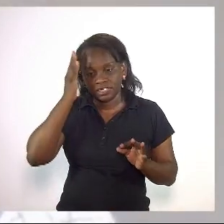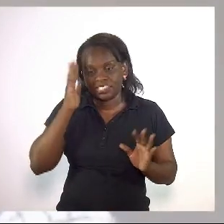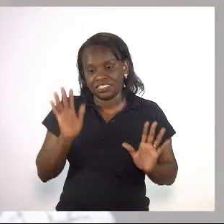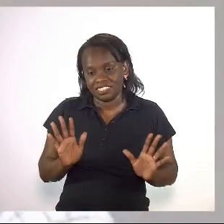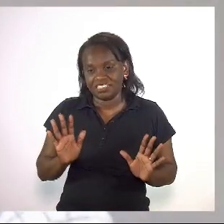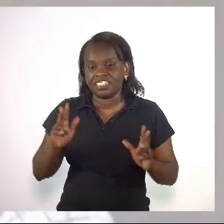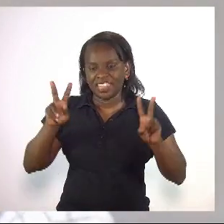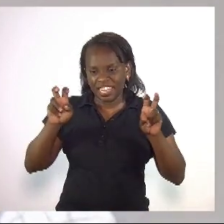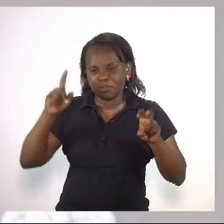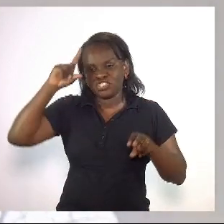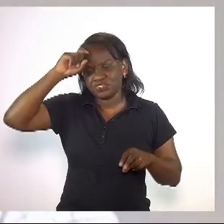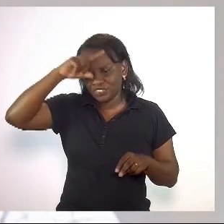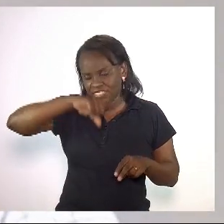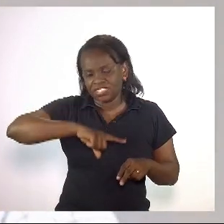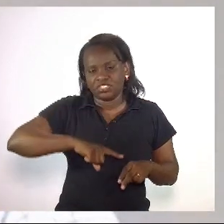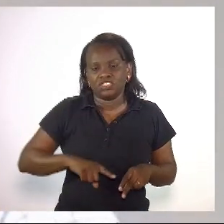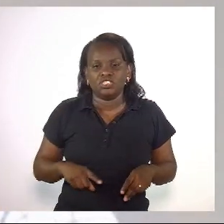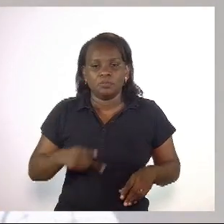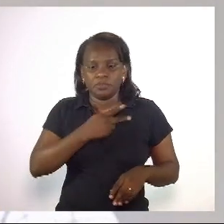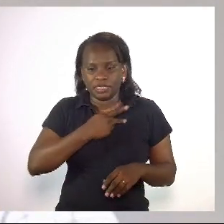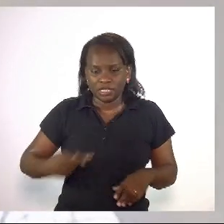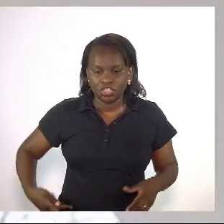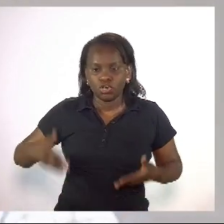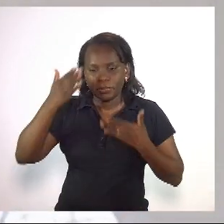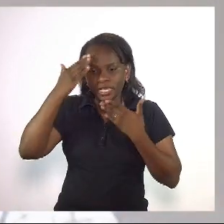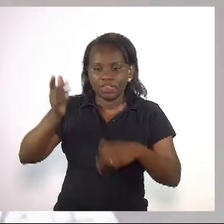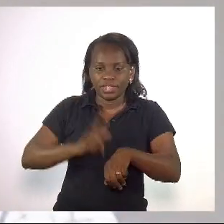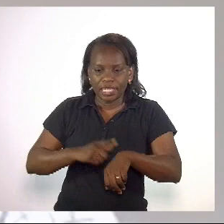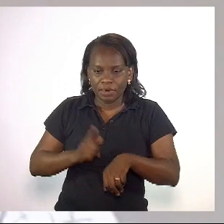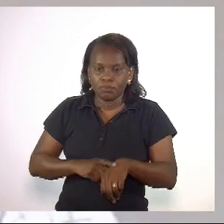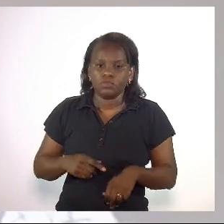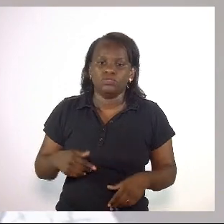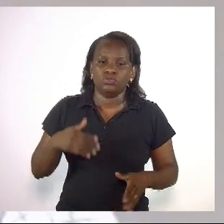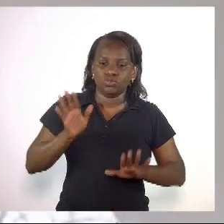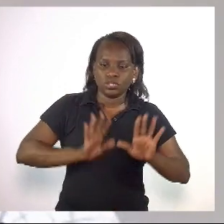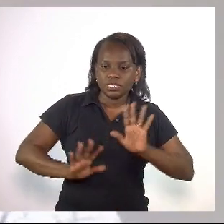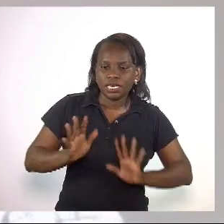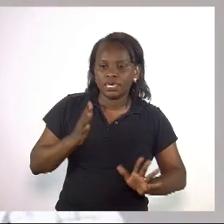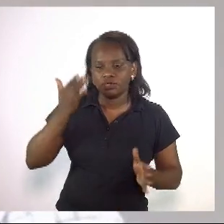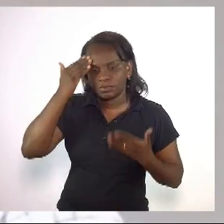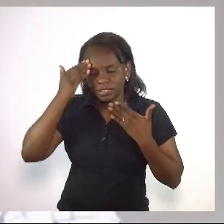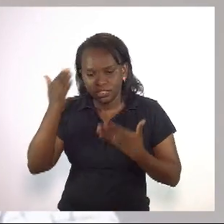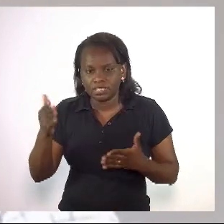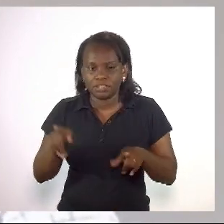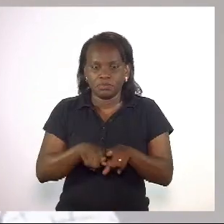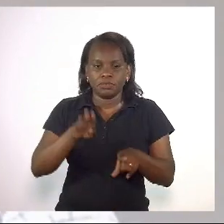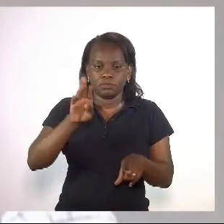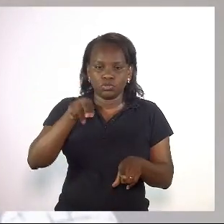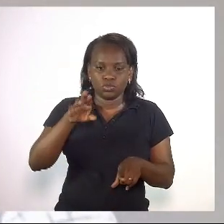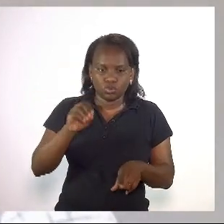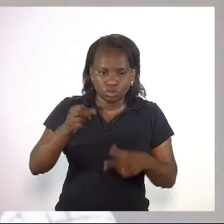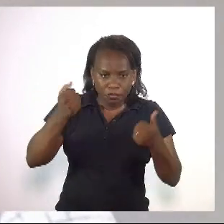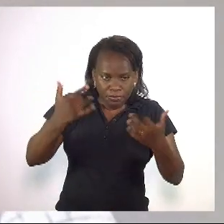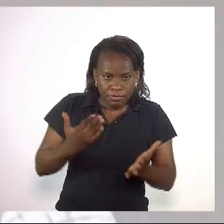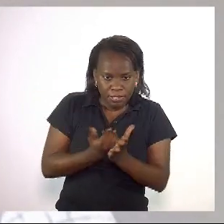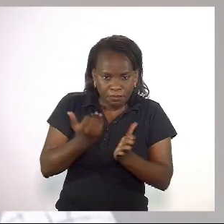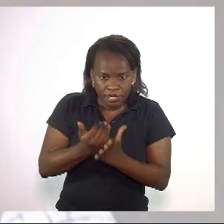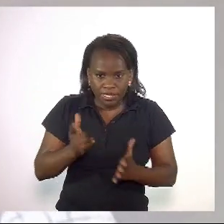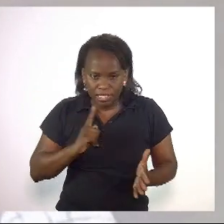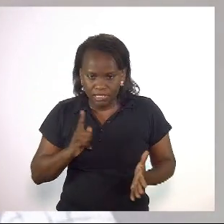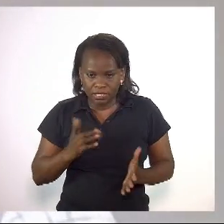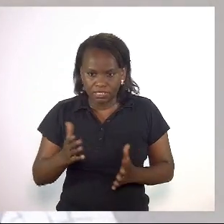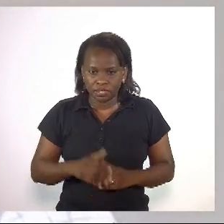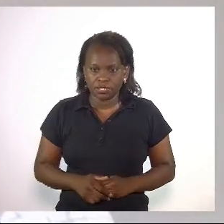é um tema difícil. E, presidente, obrigado pelo tempo, obrigado pelo cuidado. Bruno, você tem alguma coisa a acrescentar?